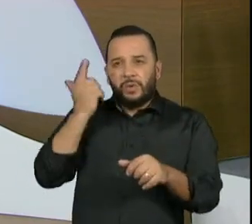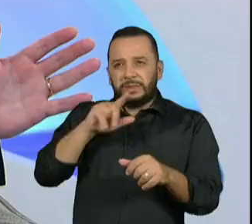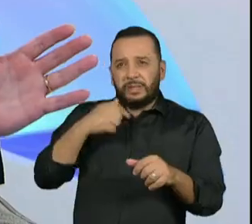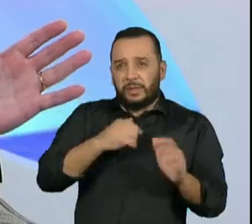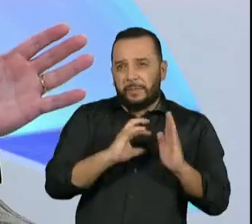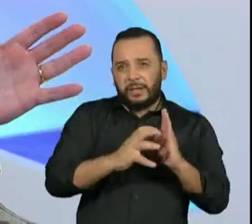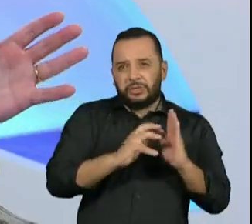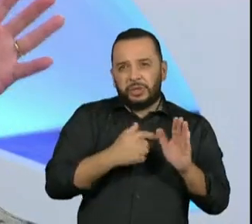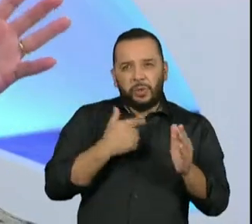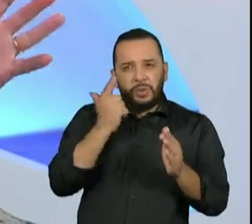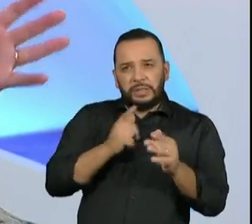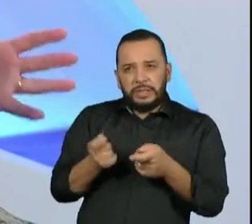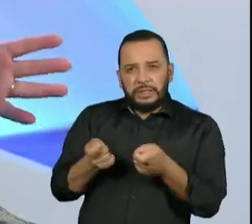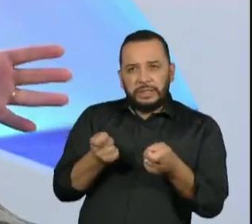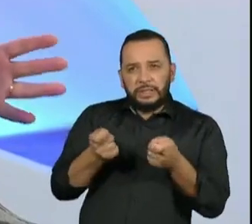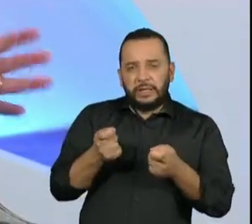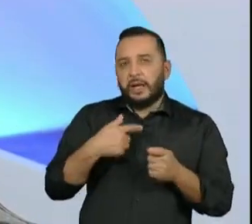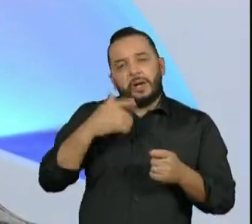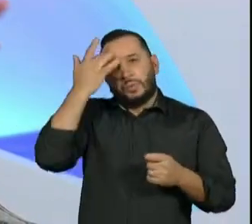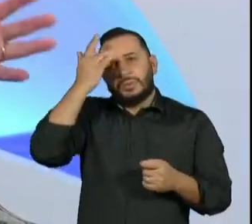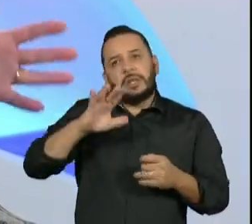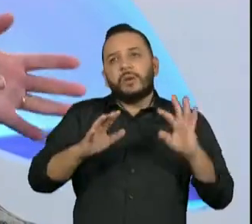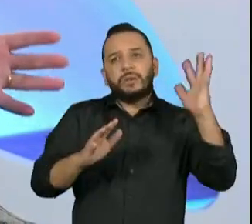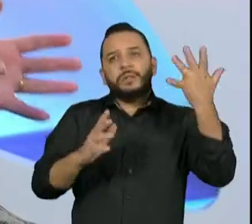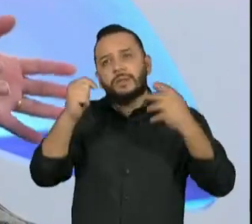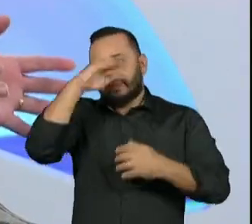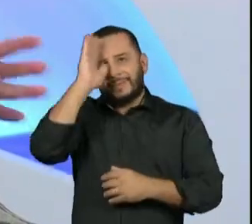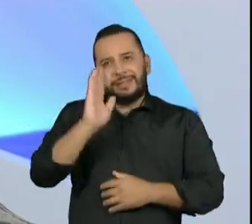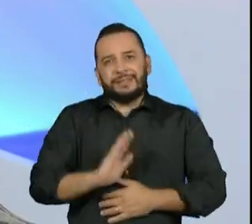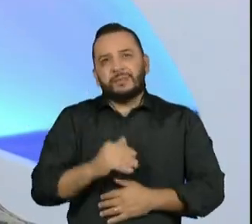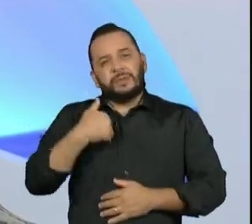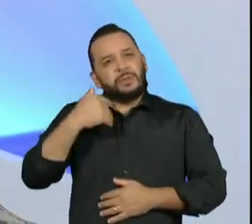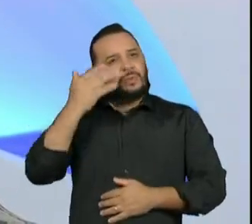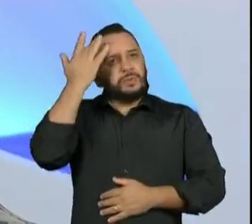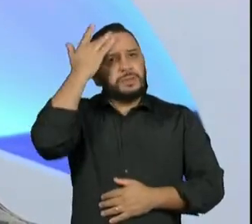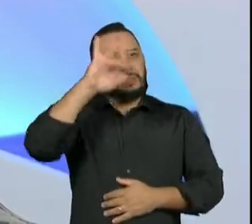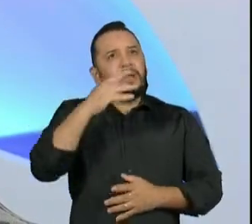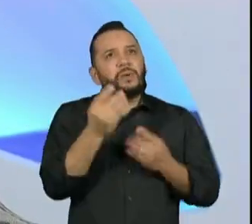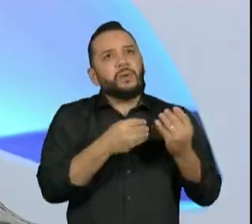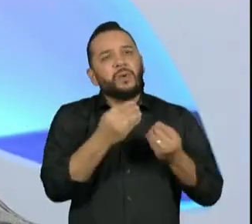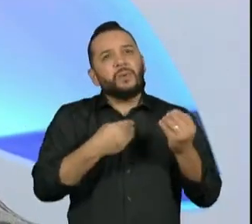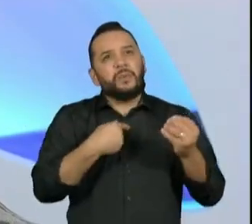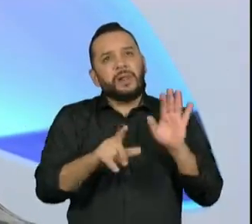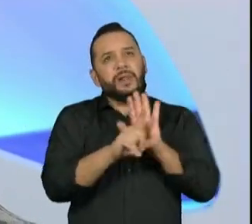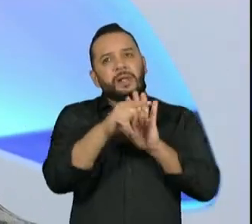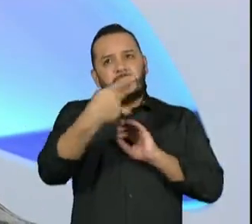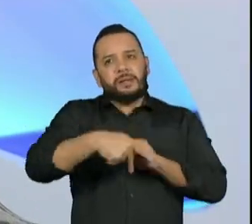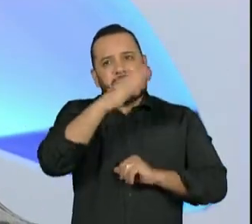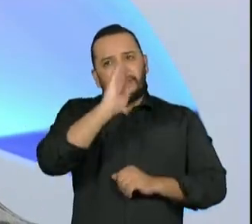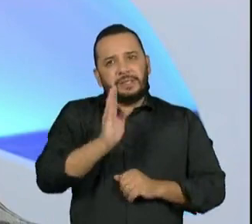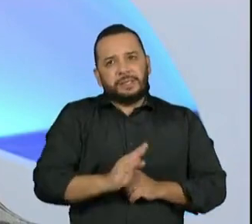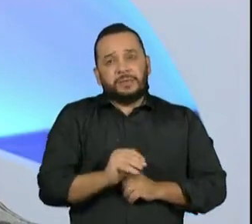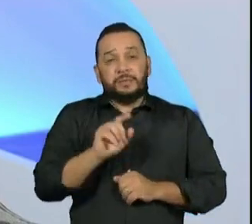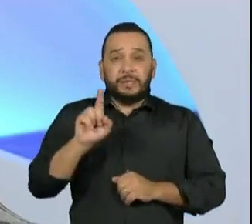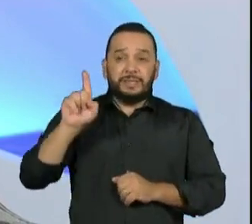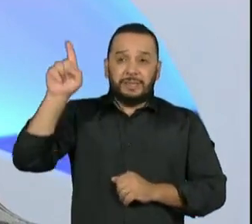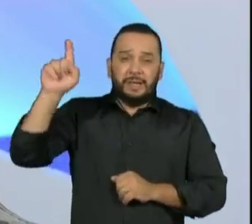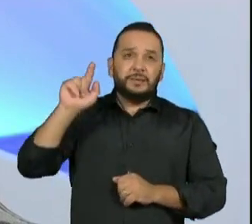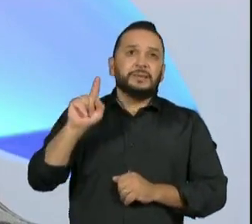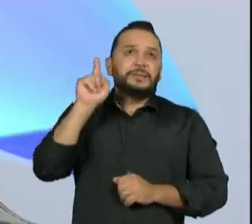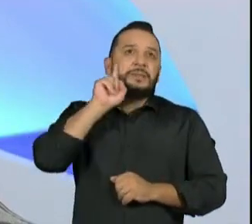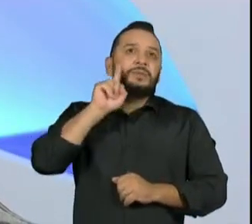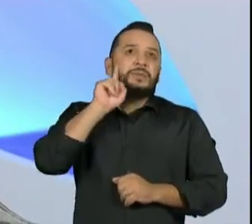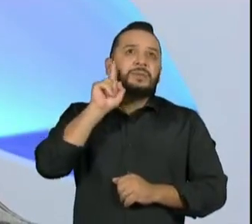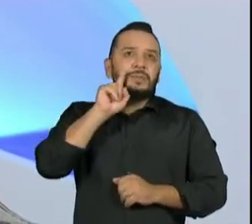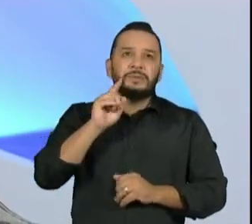Unidos, não sei se isso aconteceu no Brasil, porque não conheço a realidade brasileira com esse detalhe, é que nos Estados Unidos os partidos estiveram surdos para todos